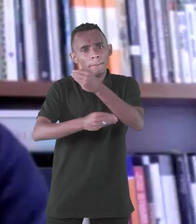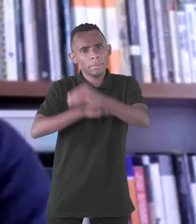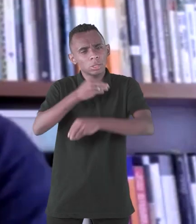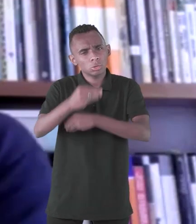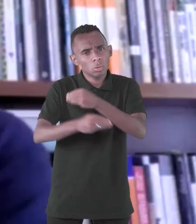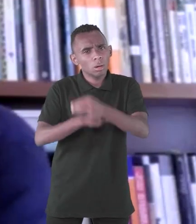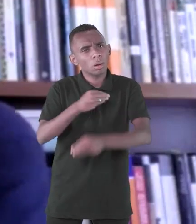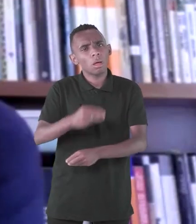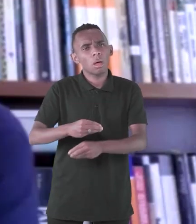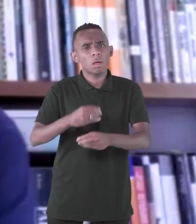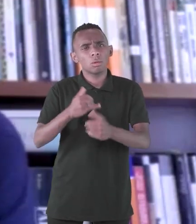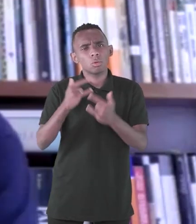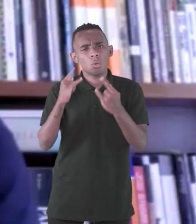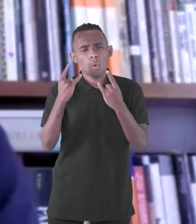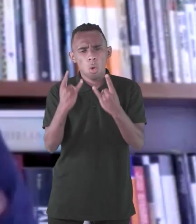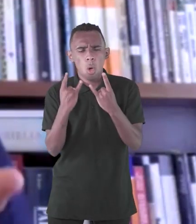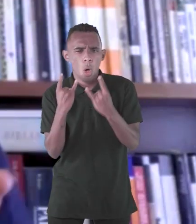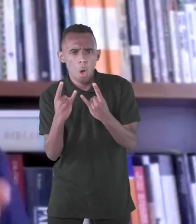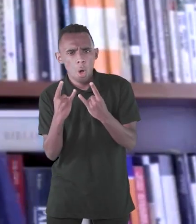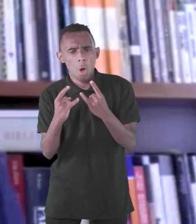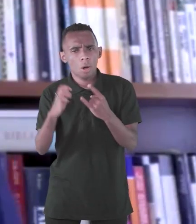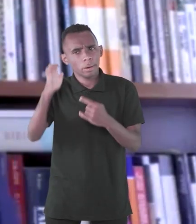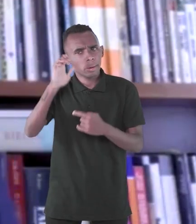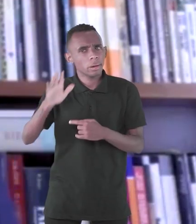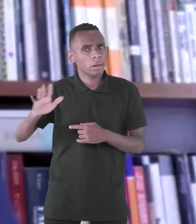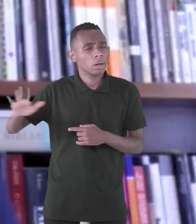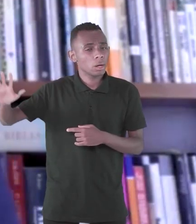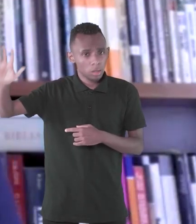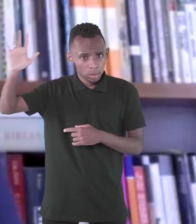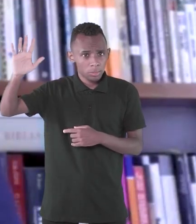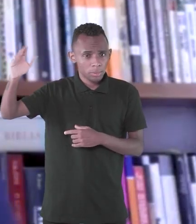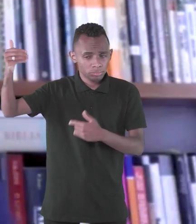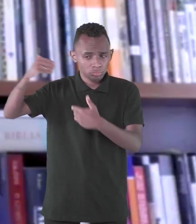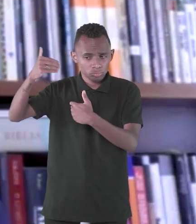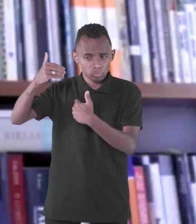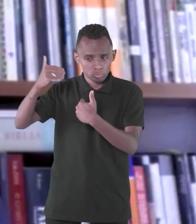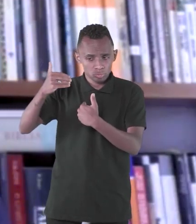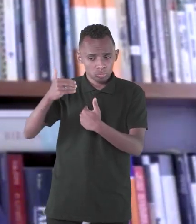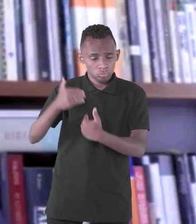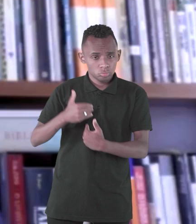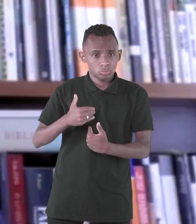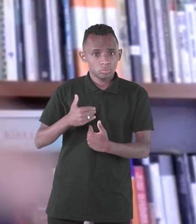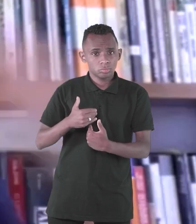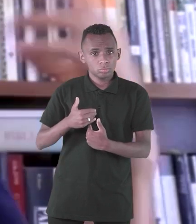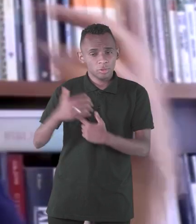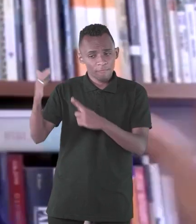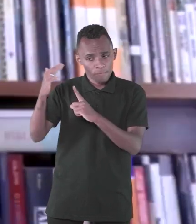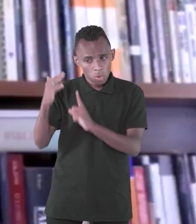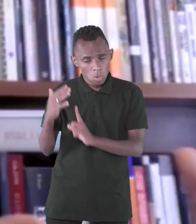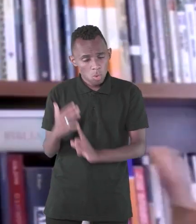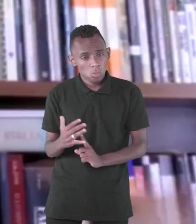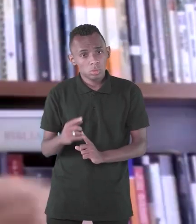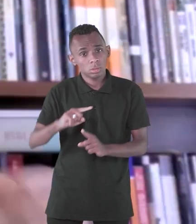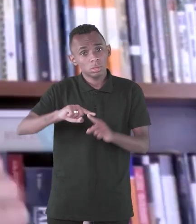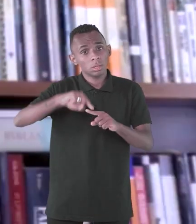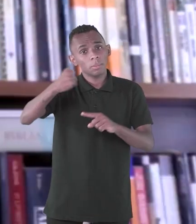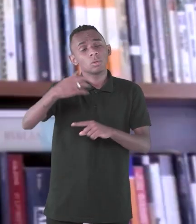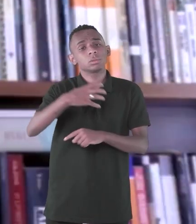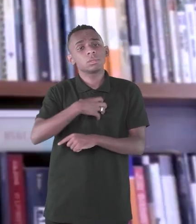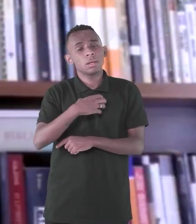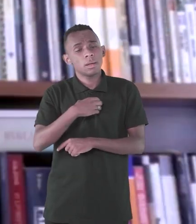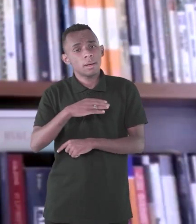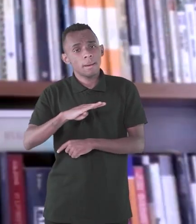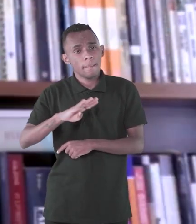rock europeu que acabou chegando aí através do movimento chamado Mangue Beat. Depois vamos lá para a Bahia, falar de